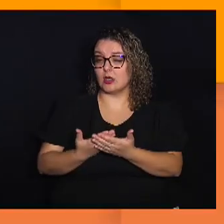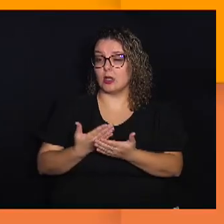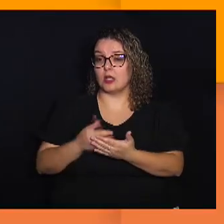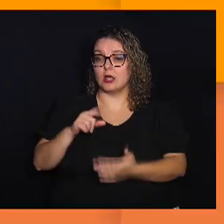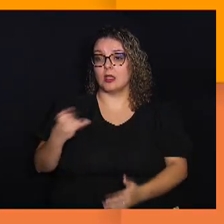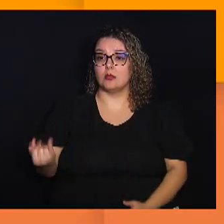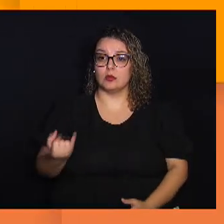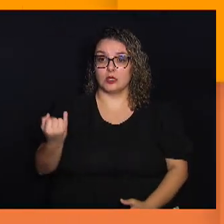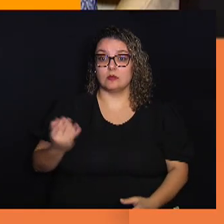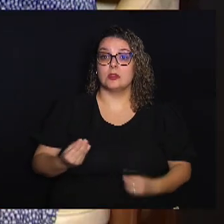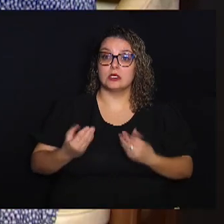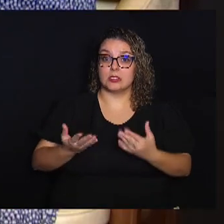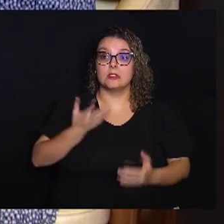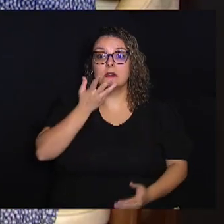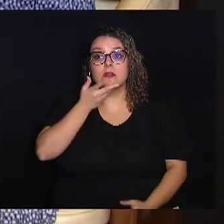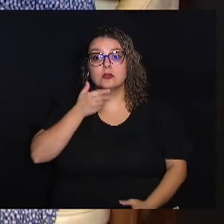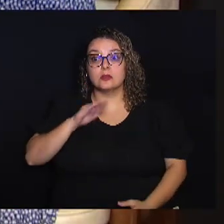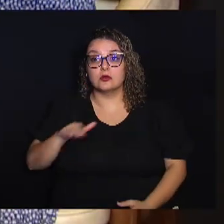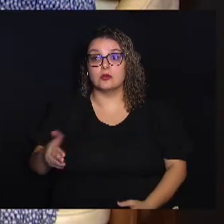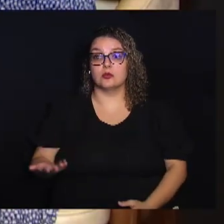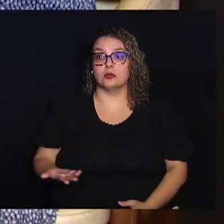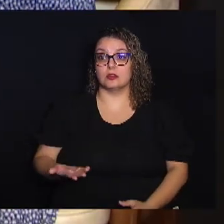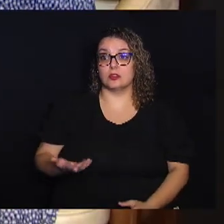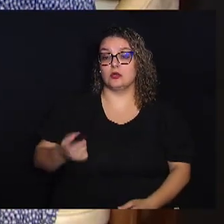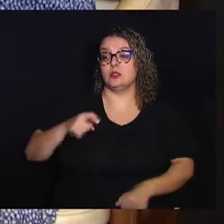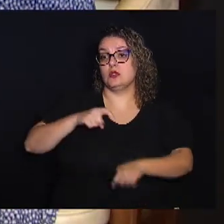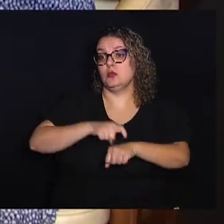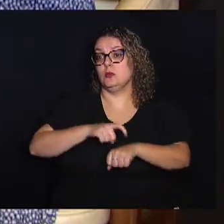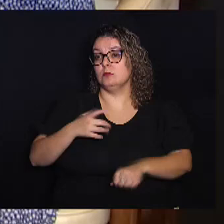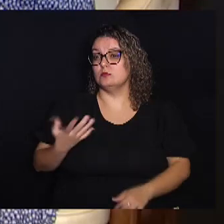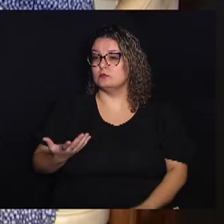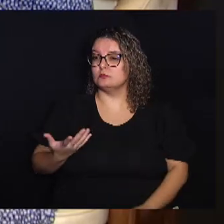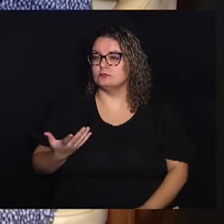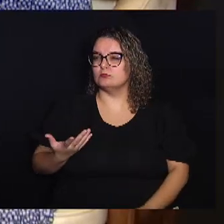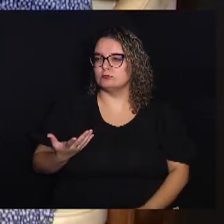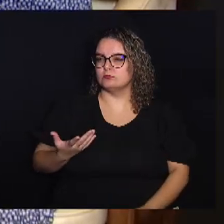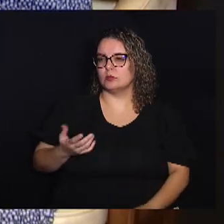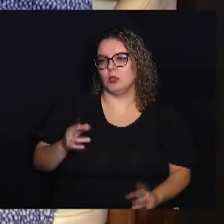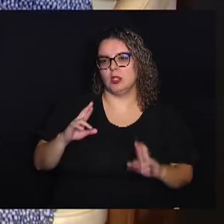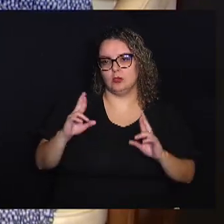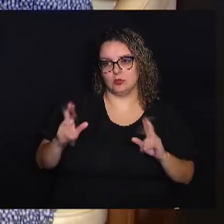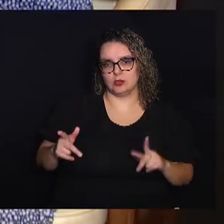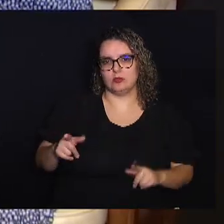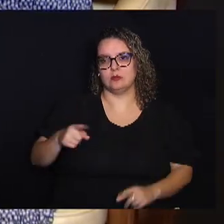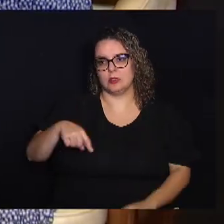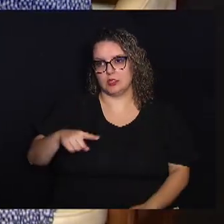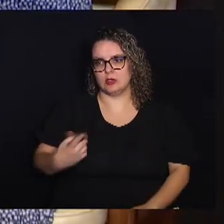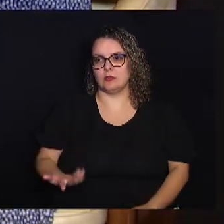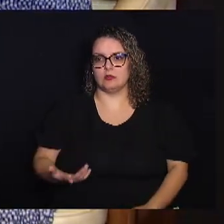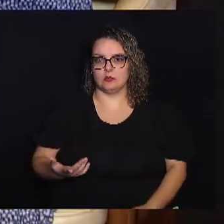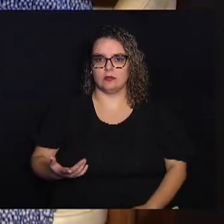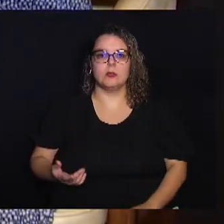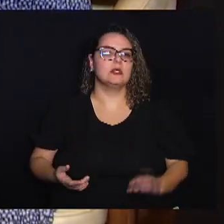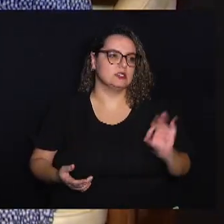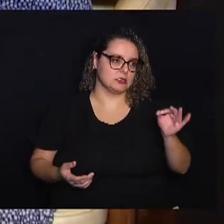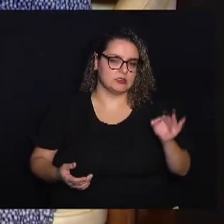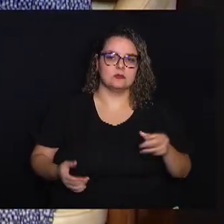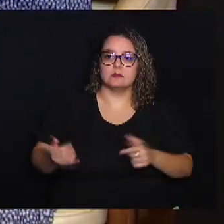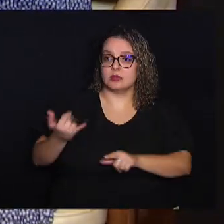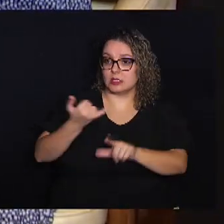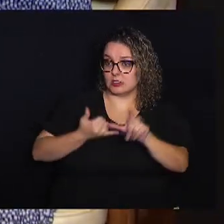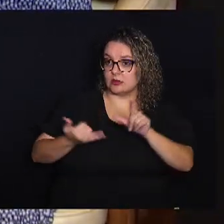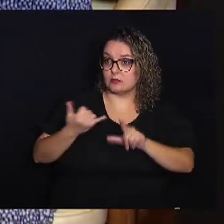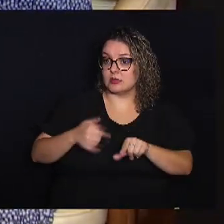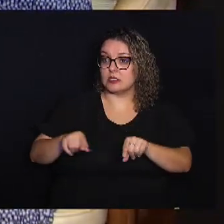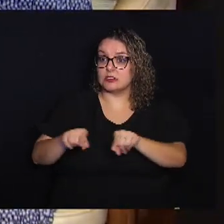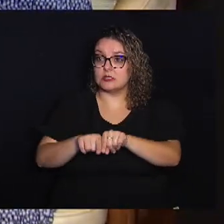porque proporciona para as crianças um momento diferente para elas, tanto pela questão da ludicidade,